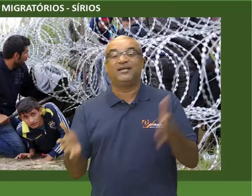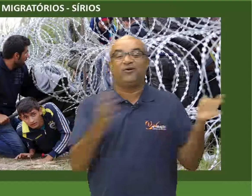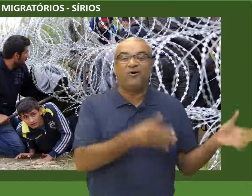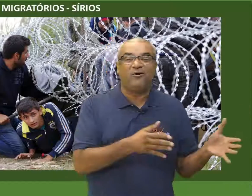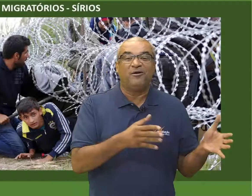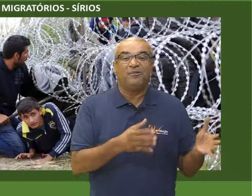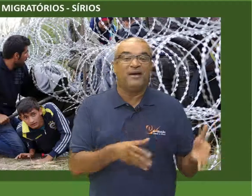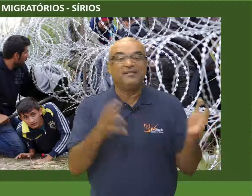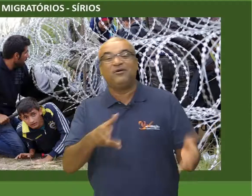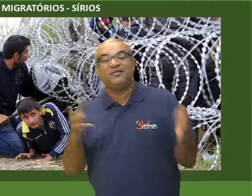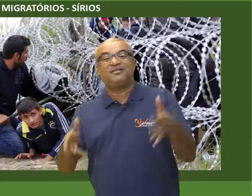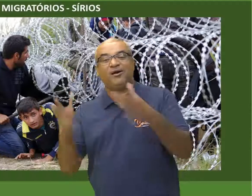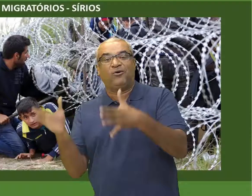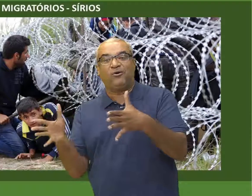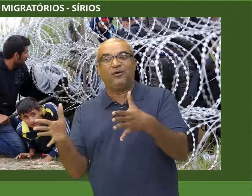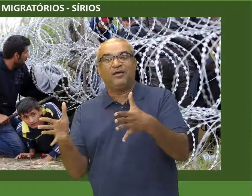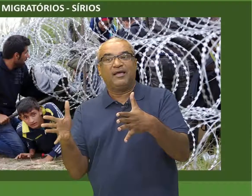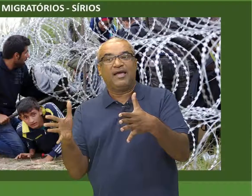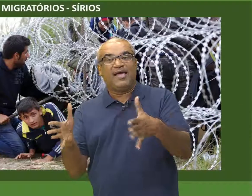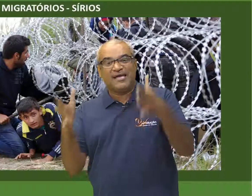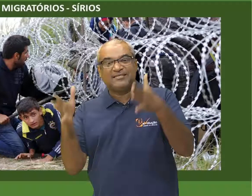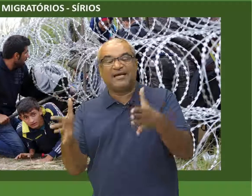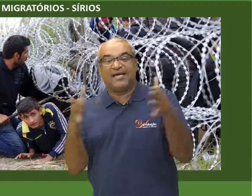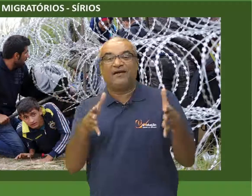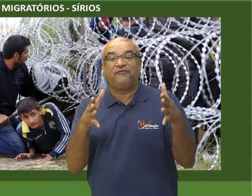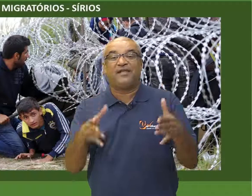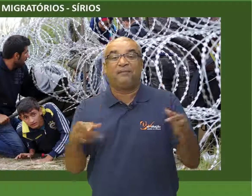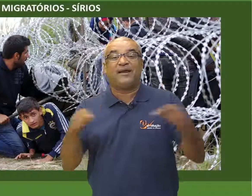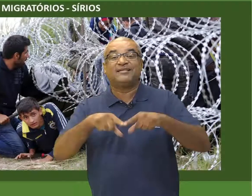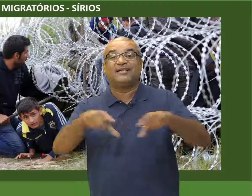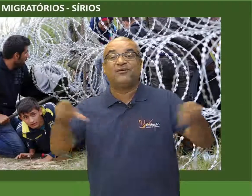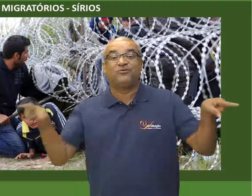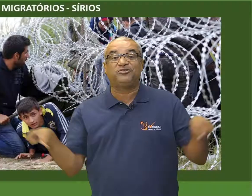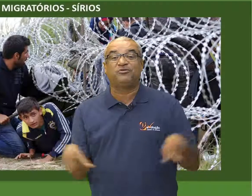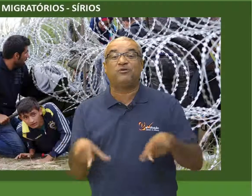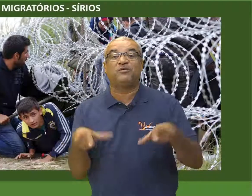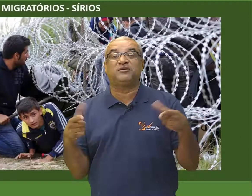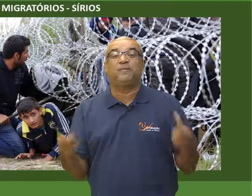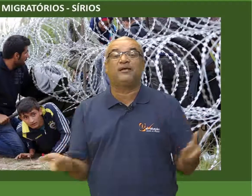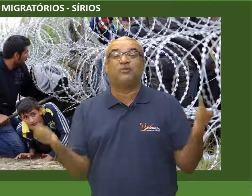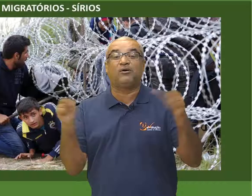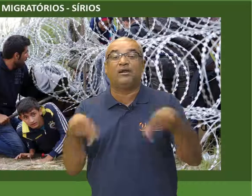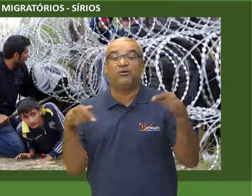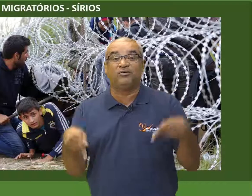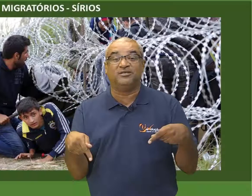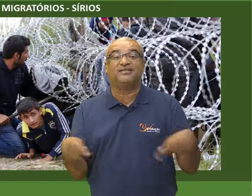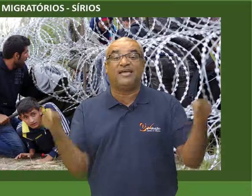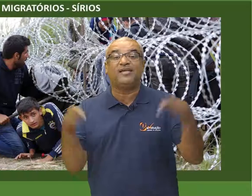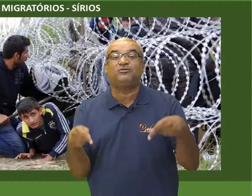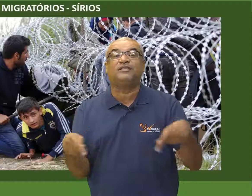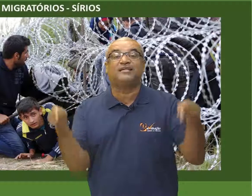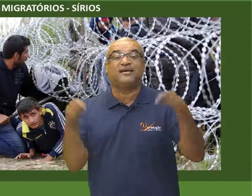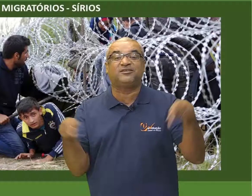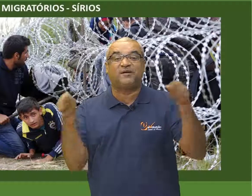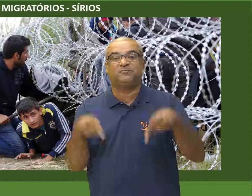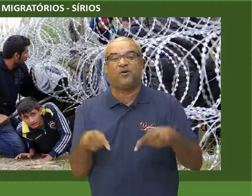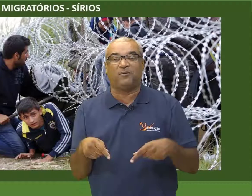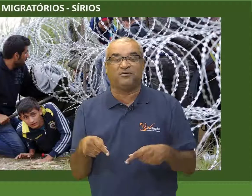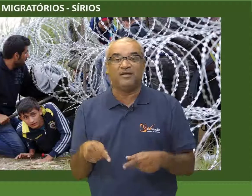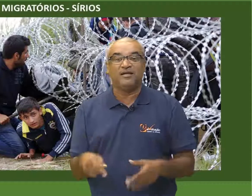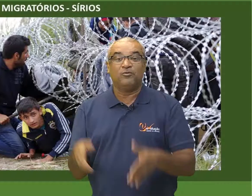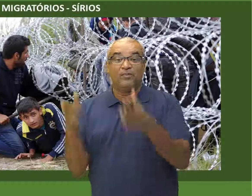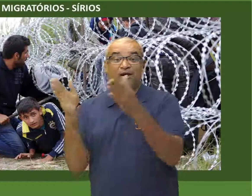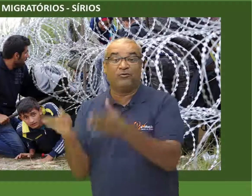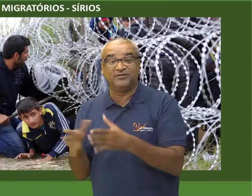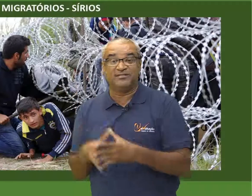que encerrou, mas não encerrou. Essa Guerra Fria parece que ela continua com um aspecto agora onde? Dentro das áreas mais